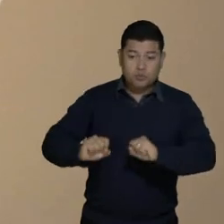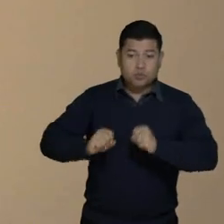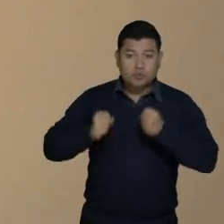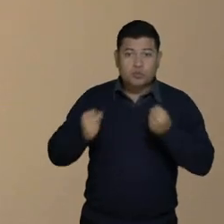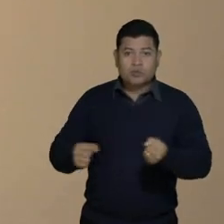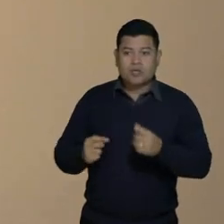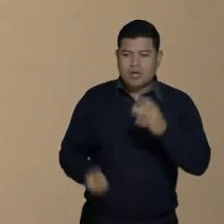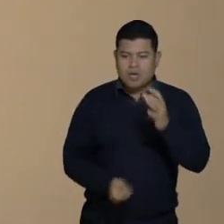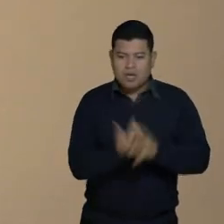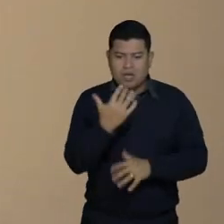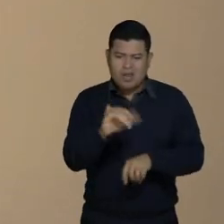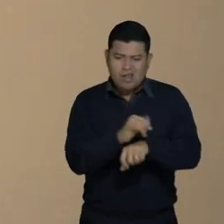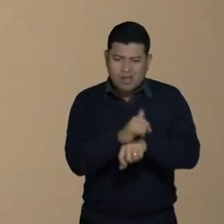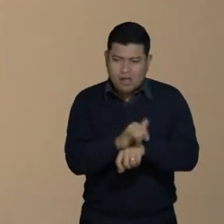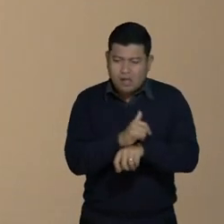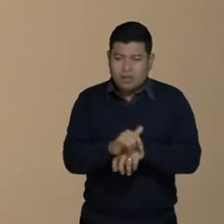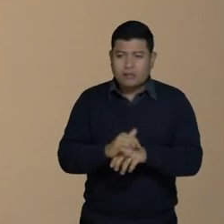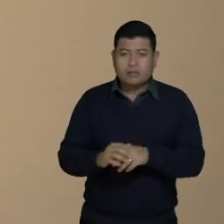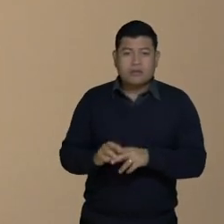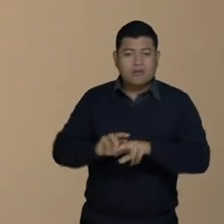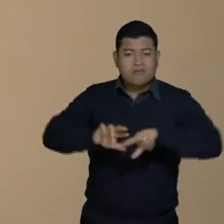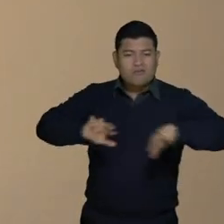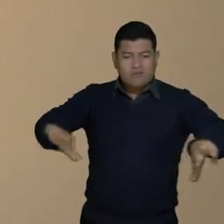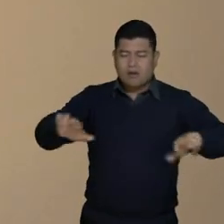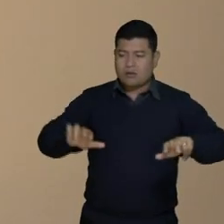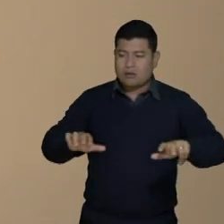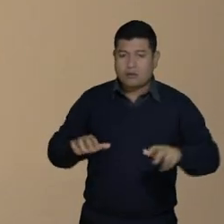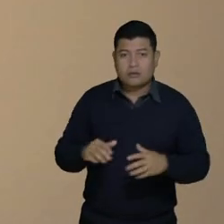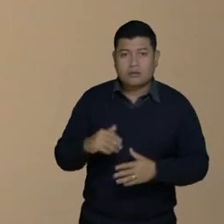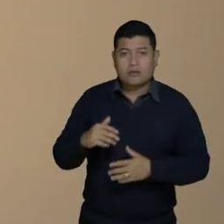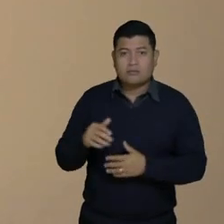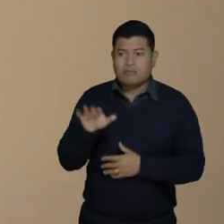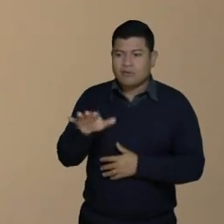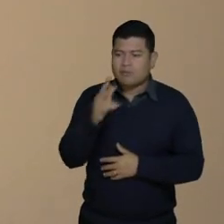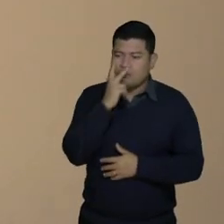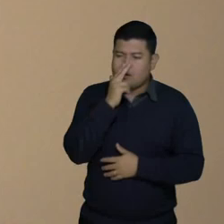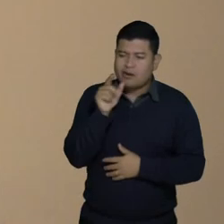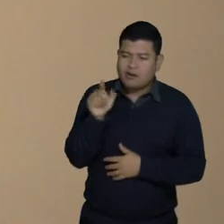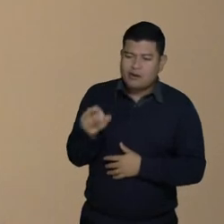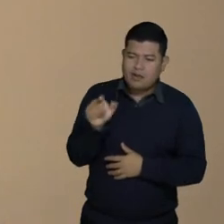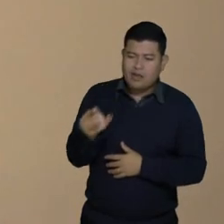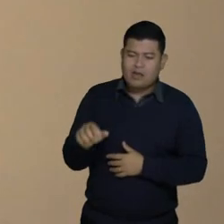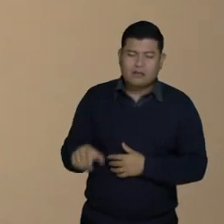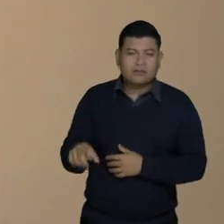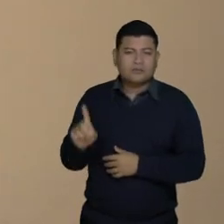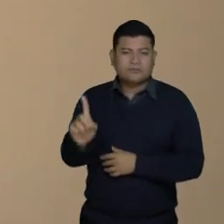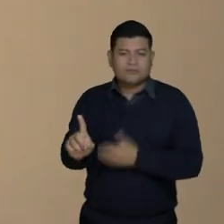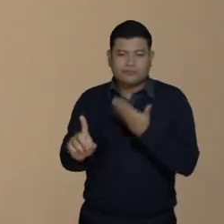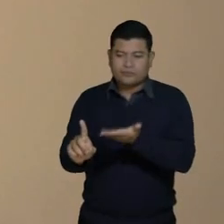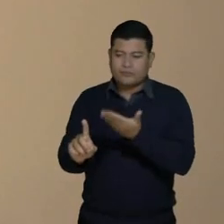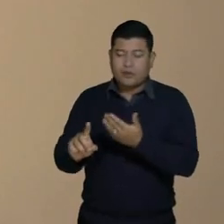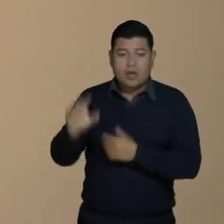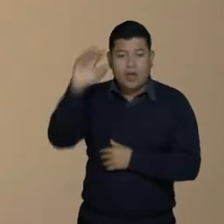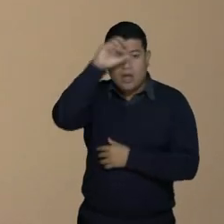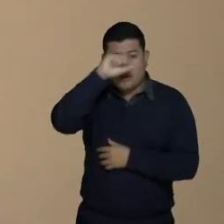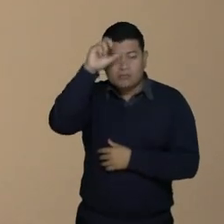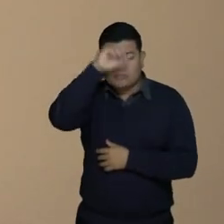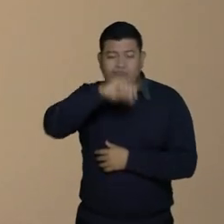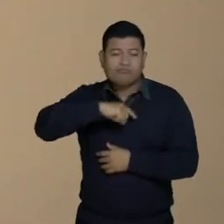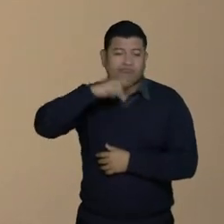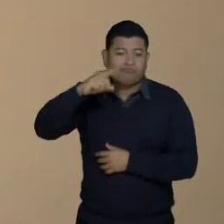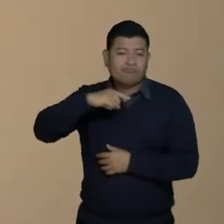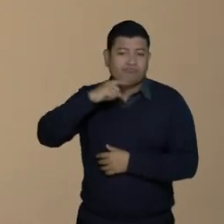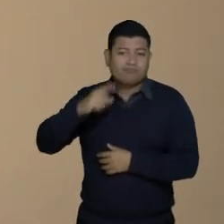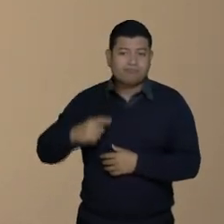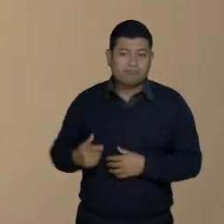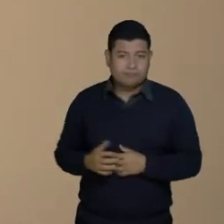método faz de tudo e ele não vai não tá dando conta não se alfabetiza